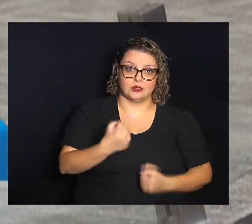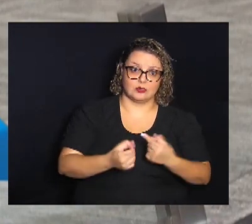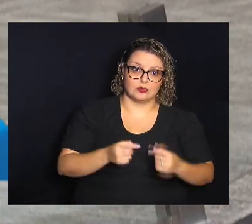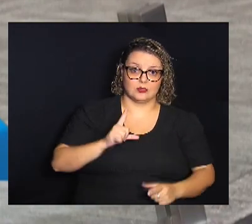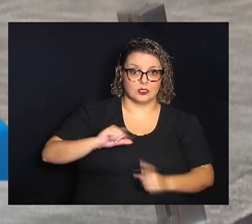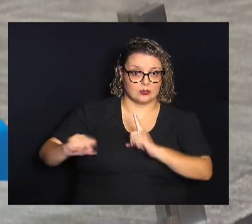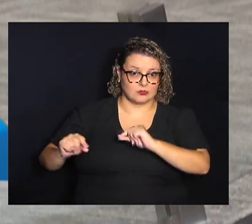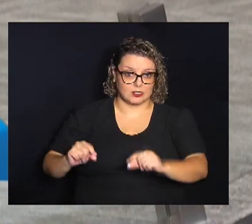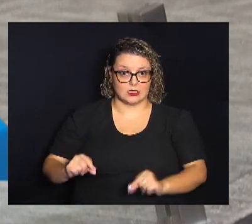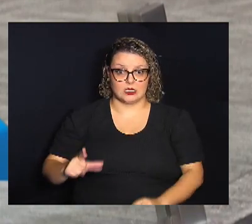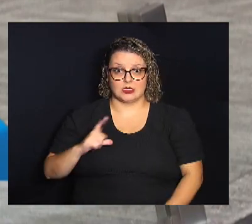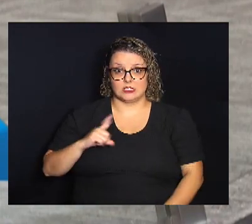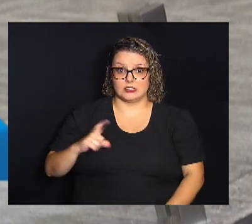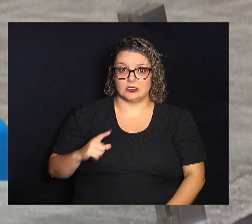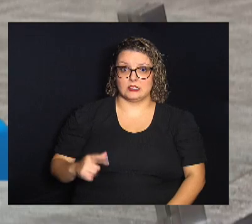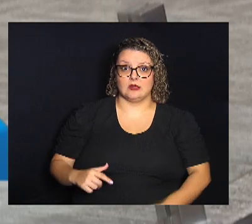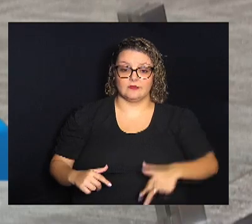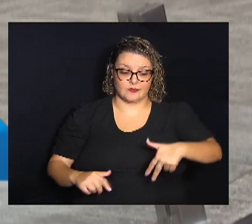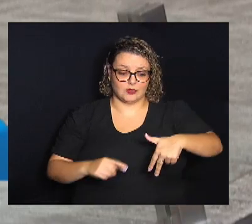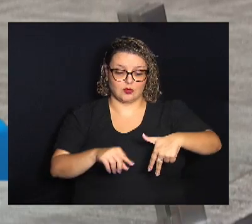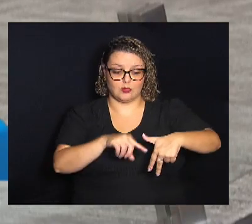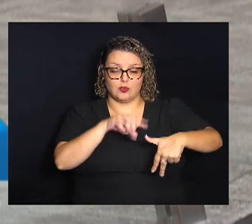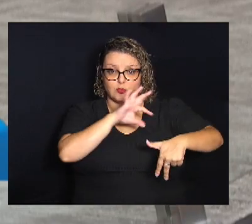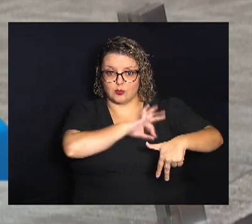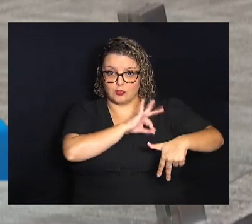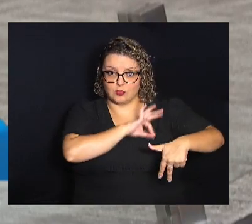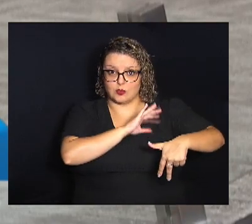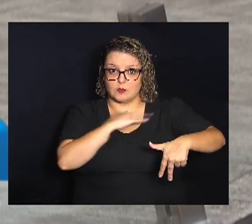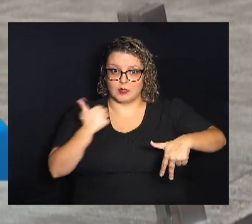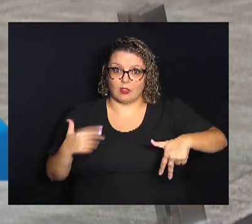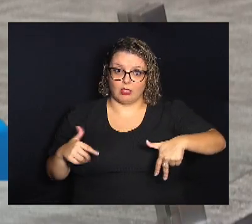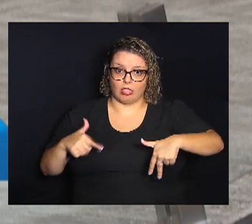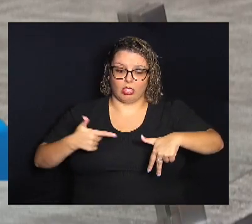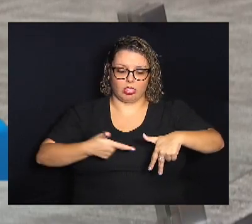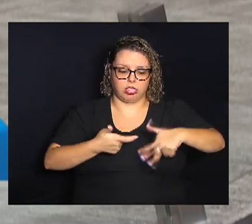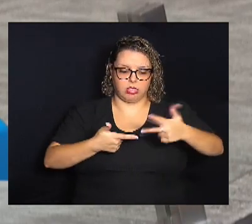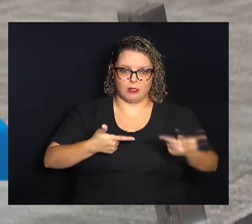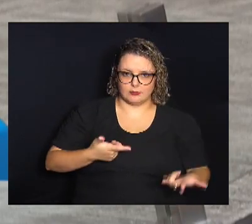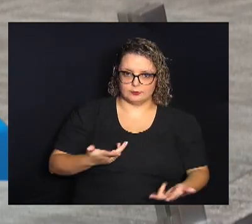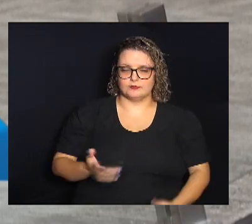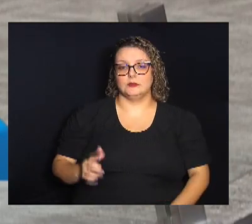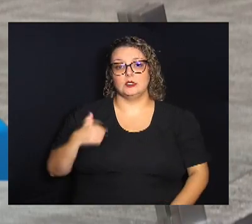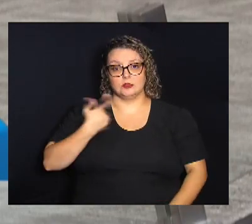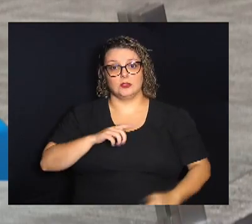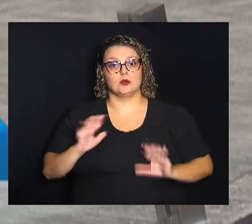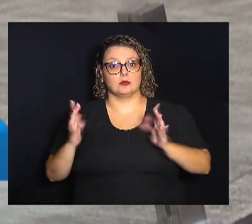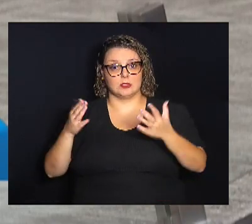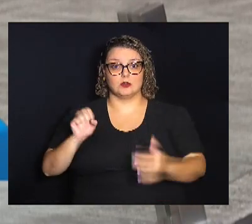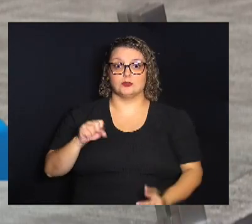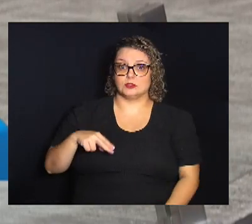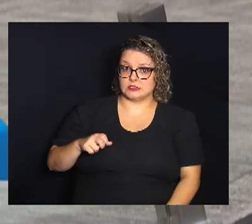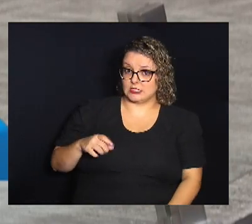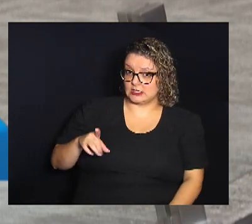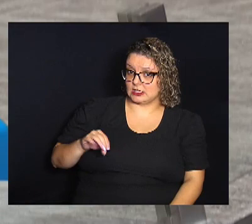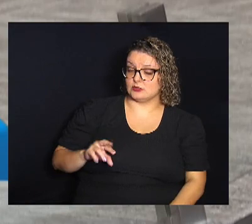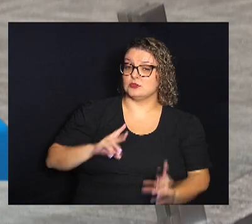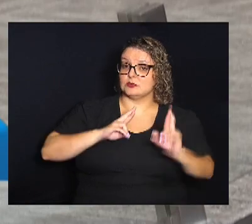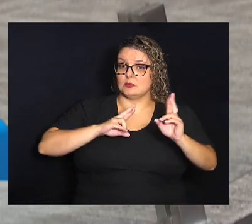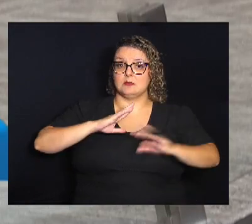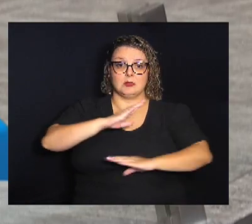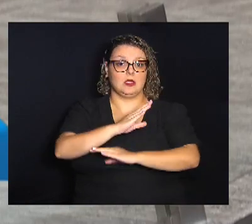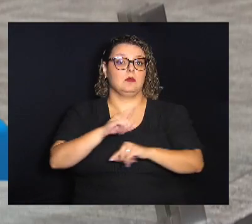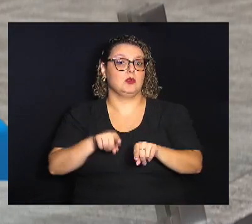morte trágica de um policial recentemente na última saidinha, então a gente comemora junto com o Senado, a gente espera agora que a Câmara possa